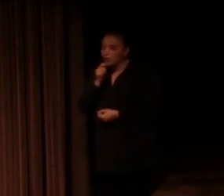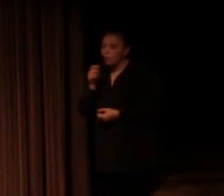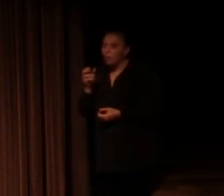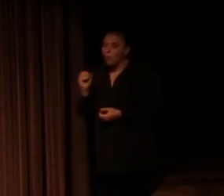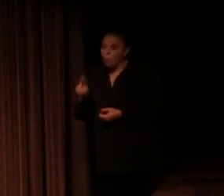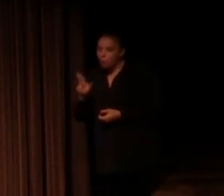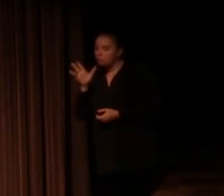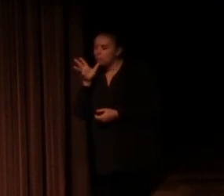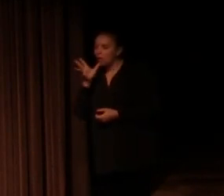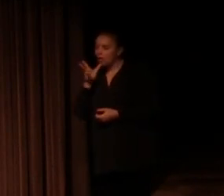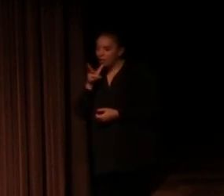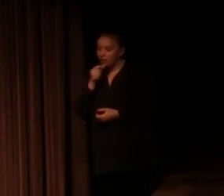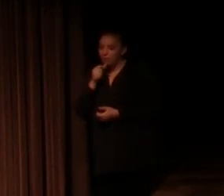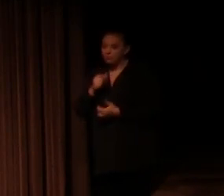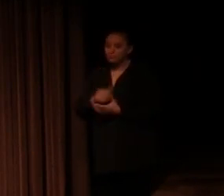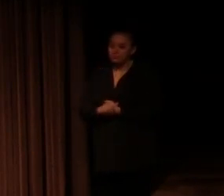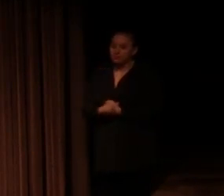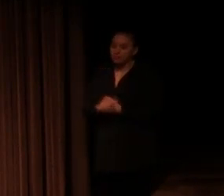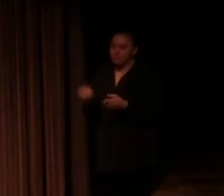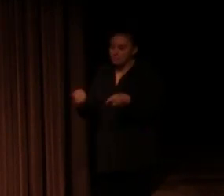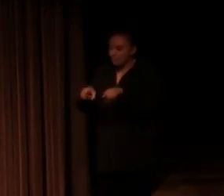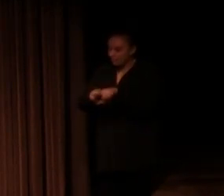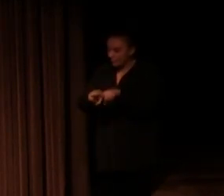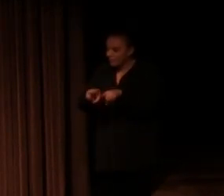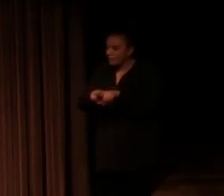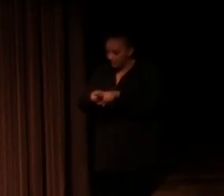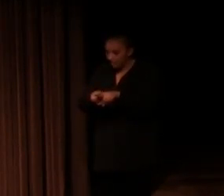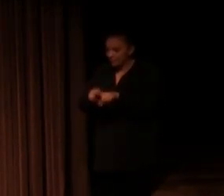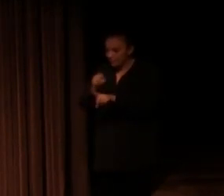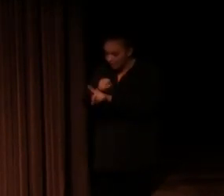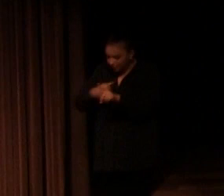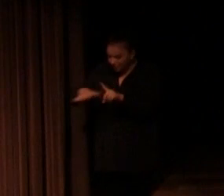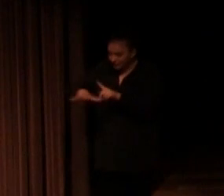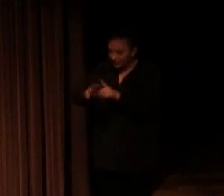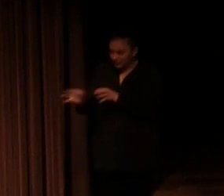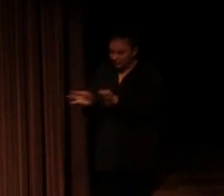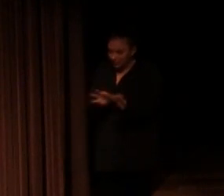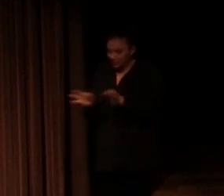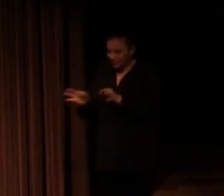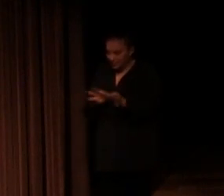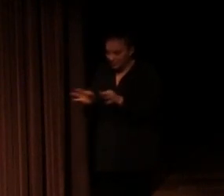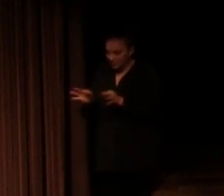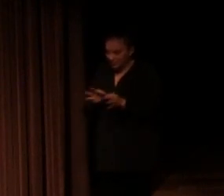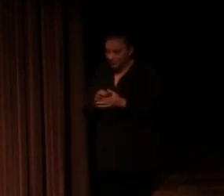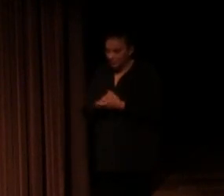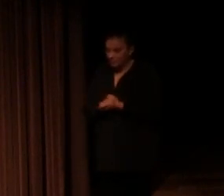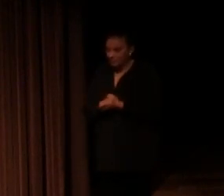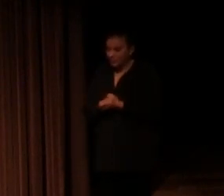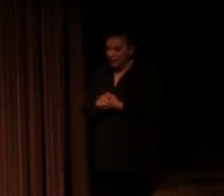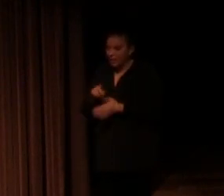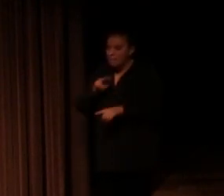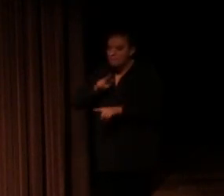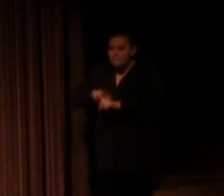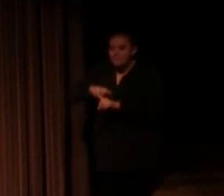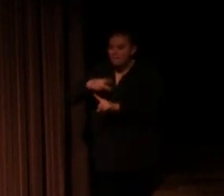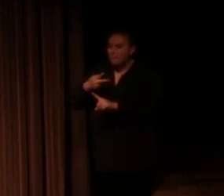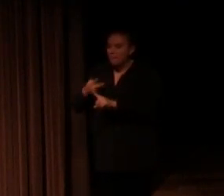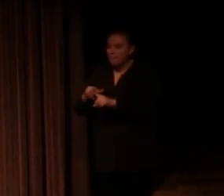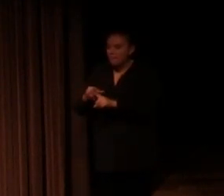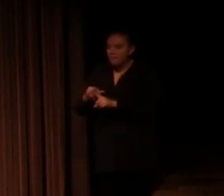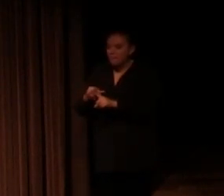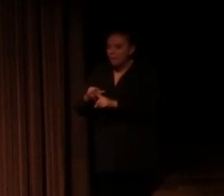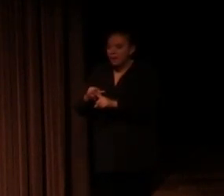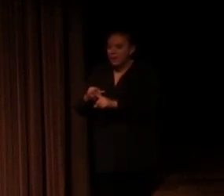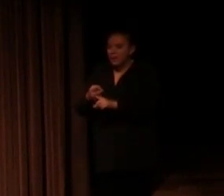fazer parceria com a rede com a com a sociedade civil organizada e com o terceiro setor é muito mais do que uma confissão